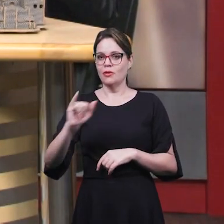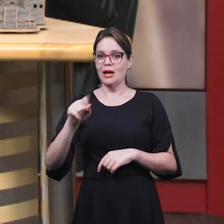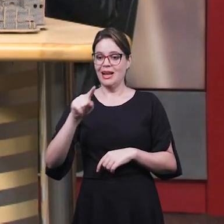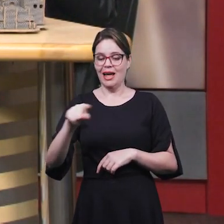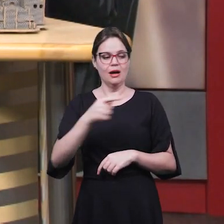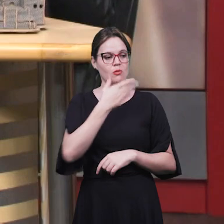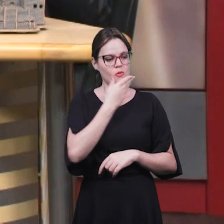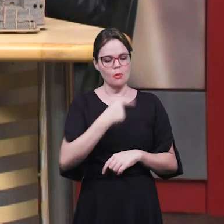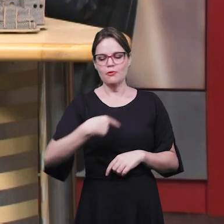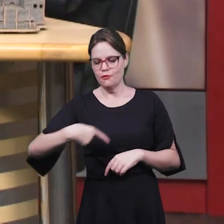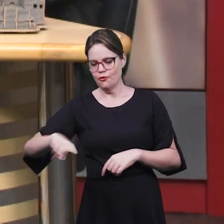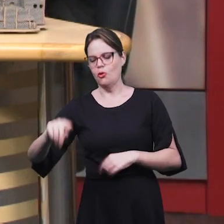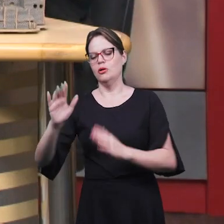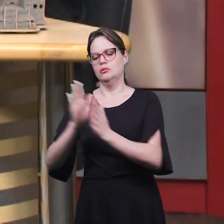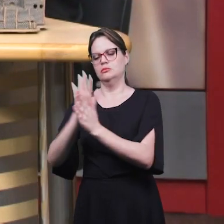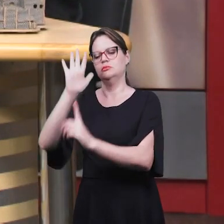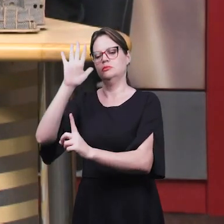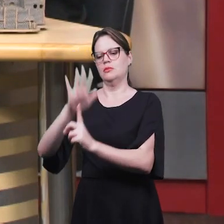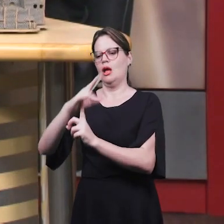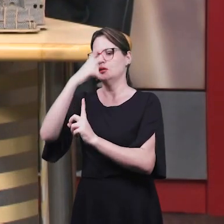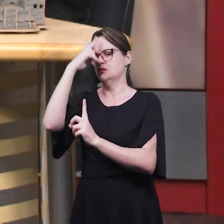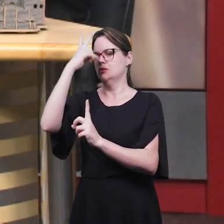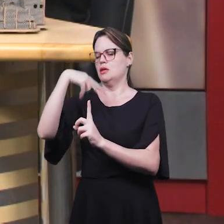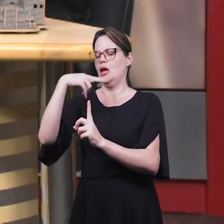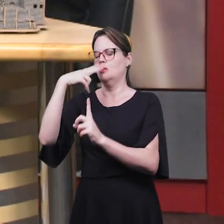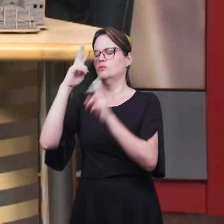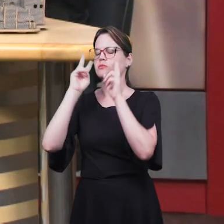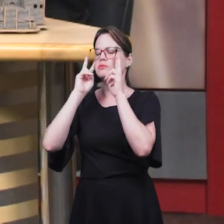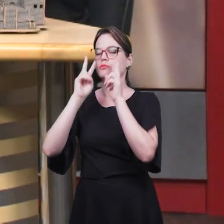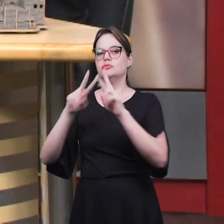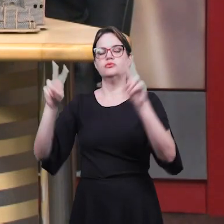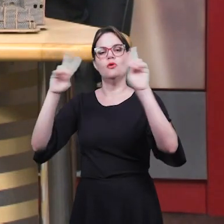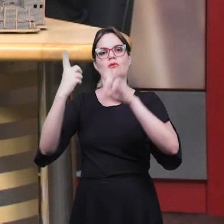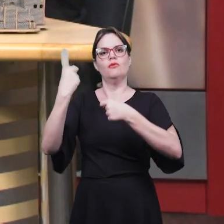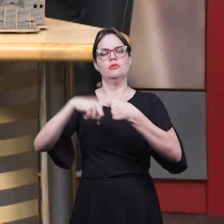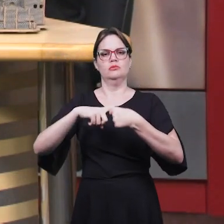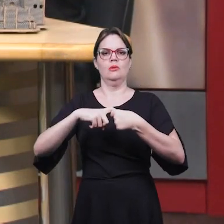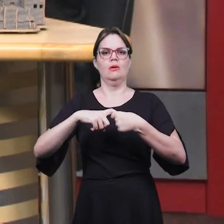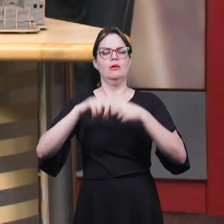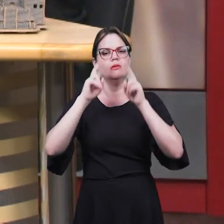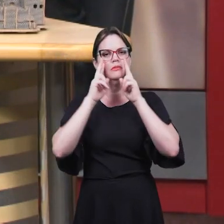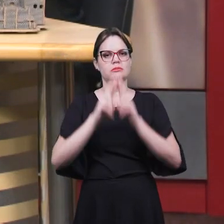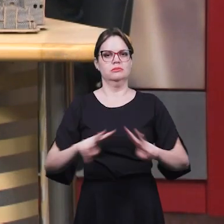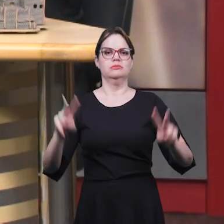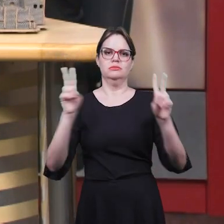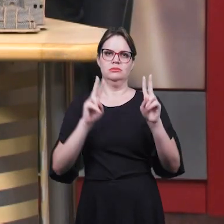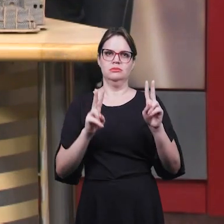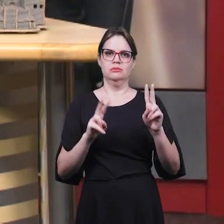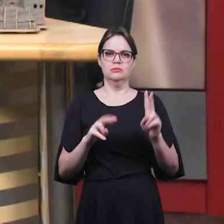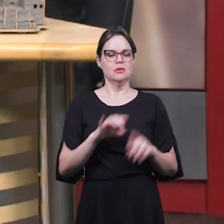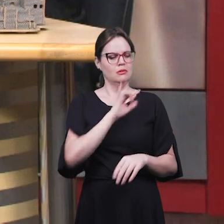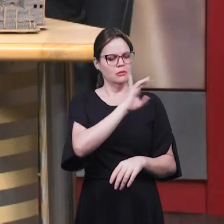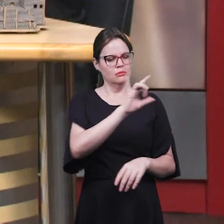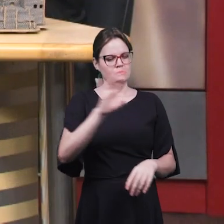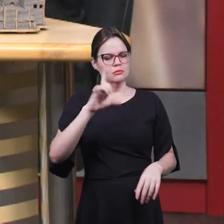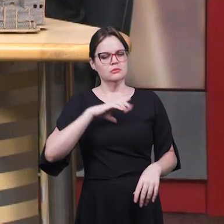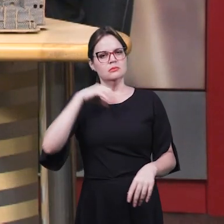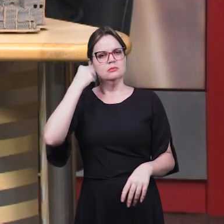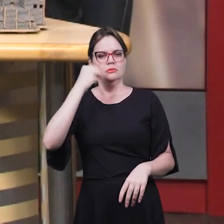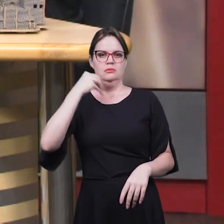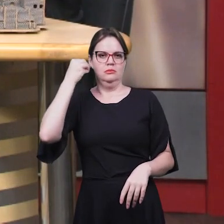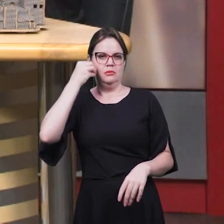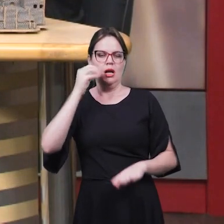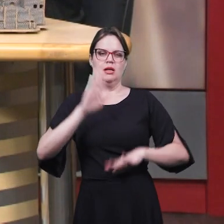recobrou a vista. Então o Senhor tem as suas maneiras são experiências. As pessoas podem questionar